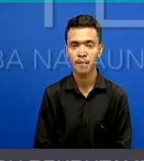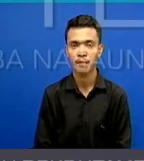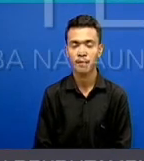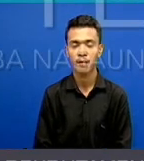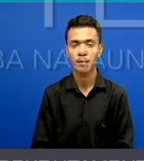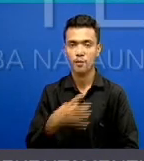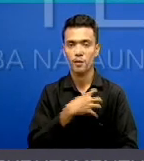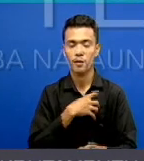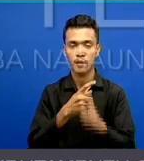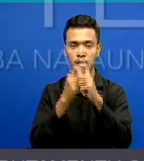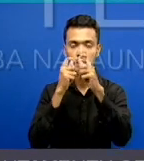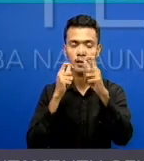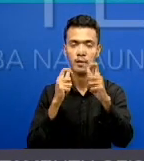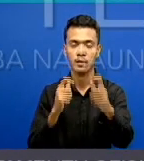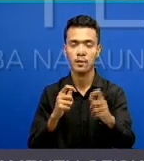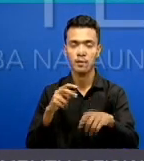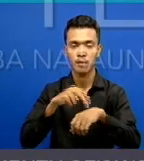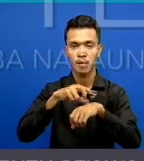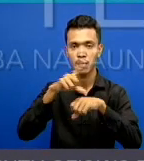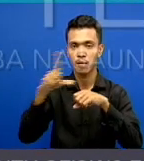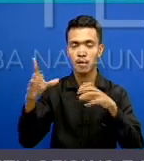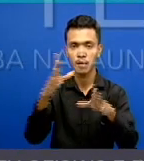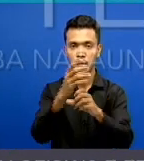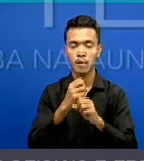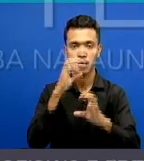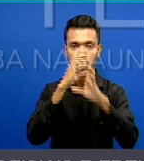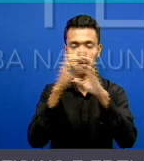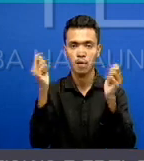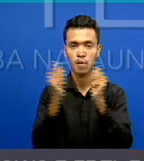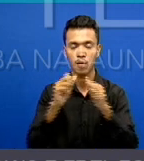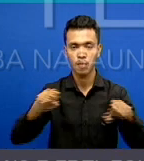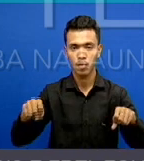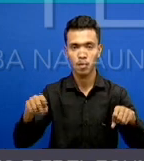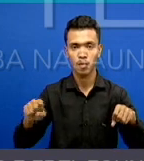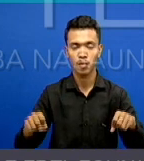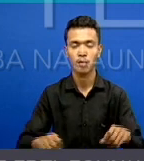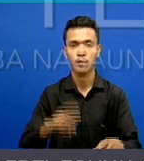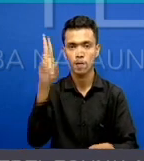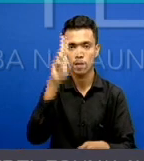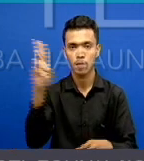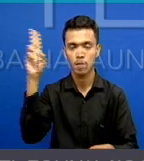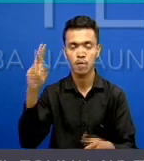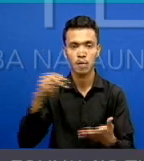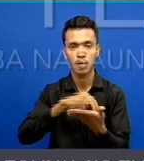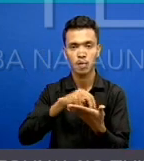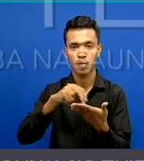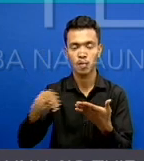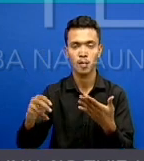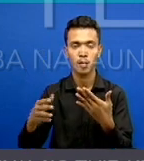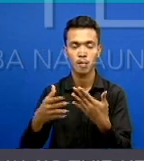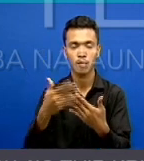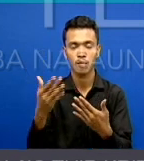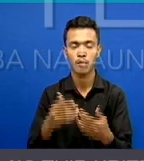Departamento de Trânsito e Segurança Rodoviária Nacional se prende roto carreta motorizada, nem se utiliza sapa matrícula